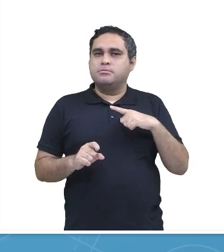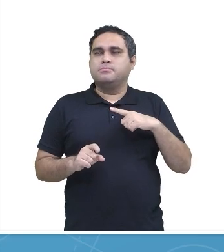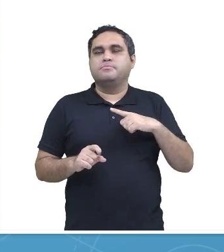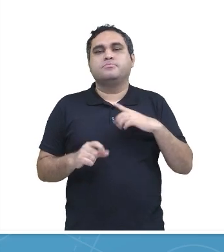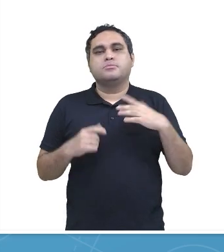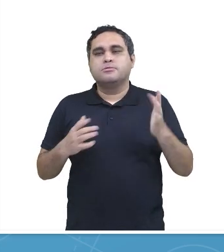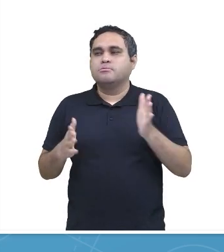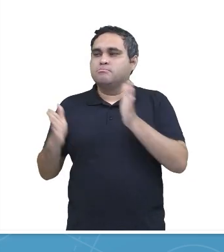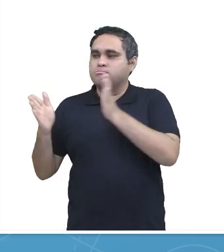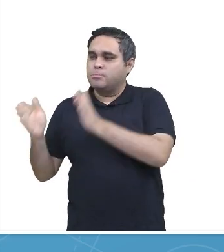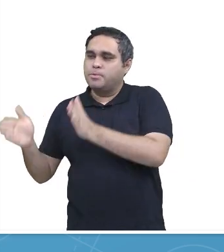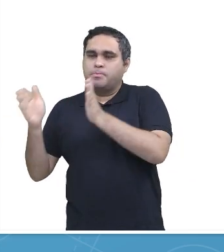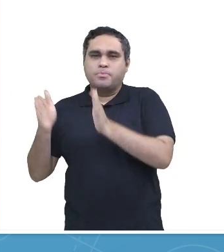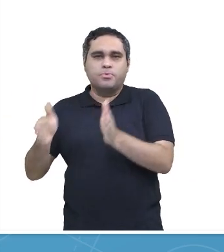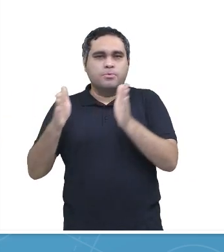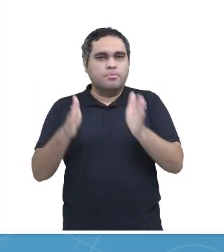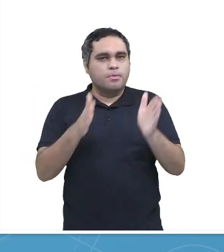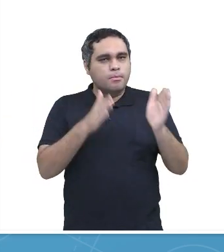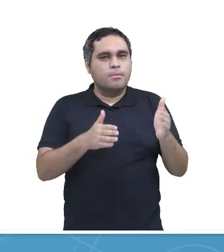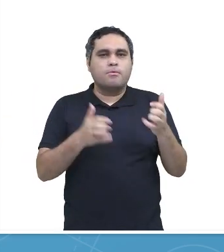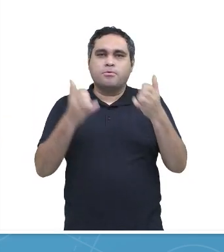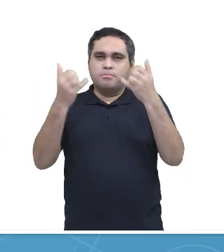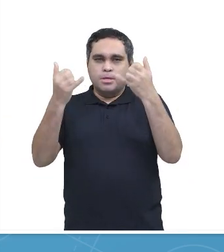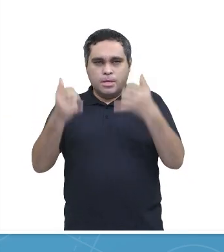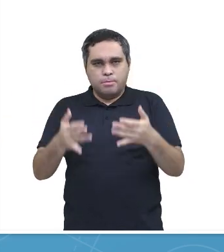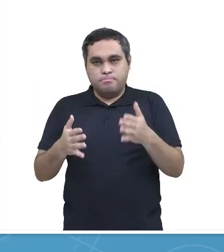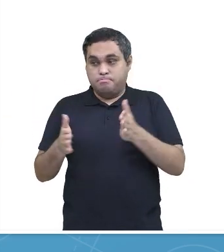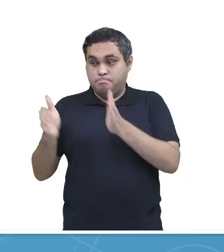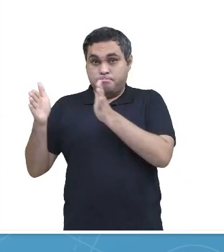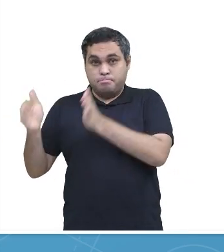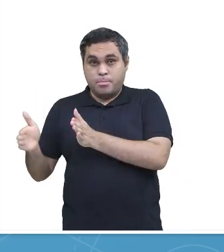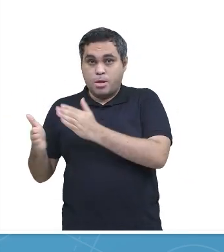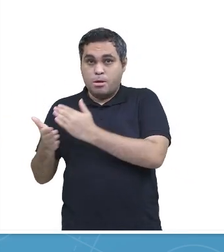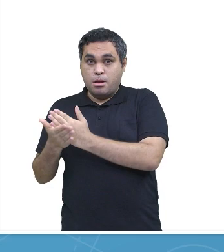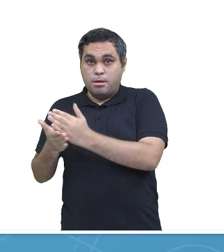cada uma dessas fases aí da vida, começando com a infância.